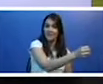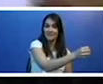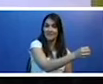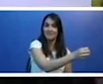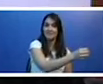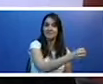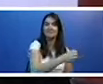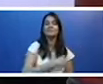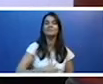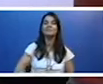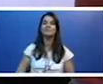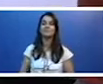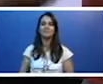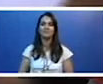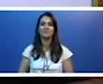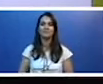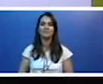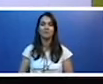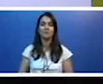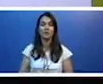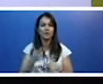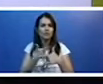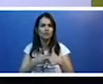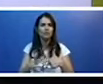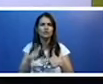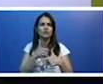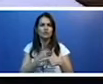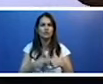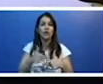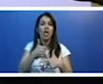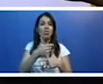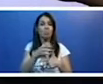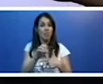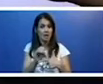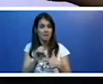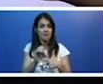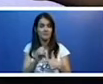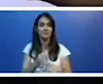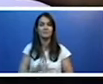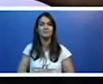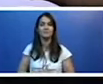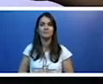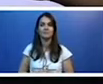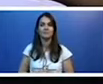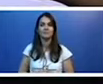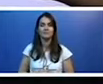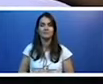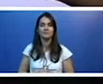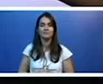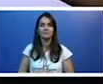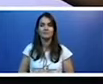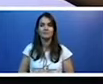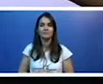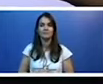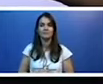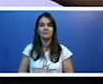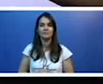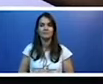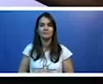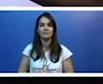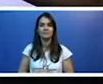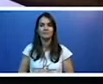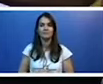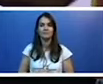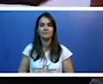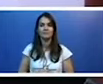dividindo por 10 até chegar em quilômetros. Ou seja, eu dividi por 10, deixa eu ver,